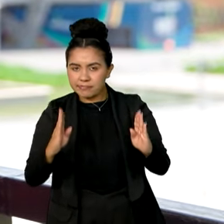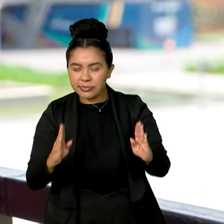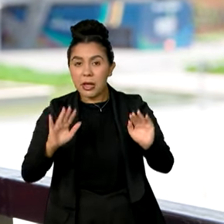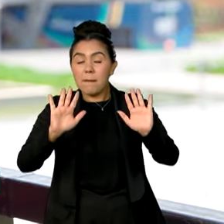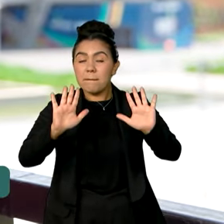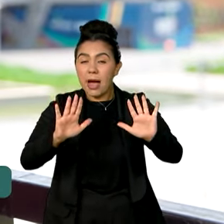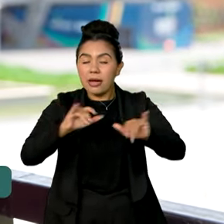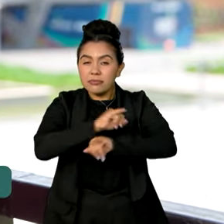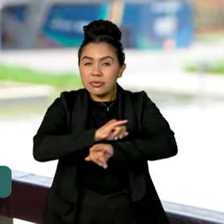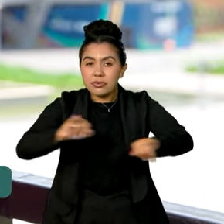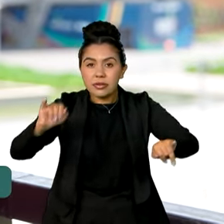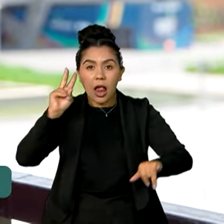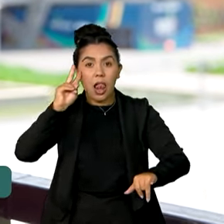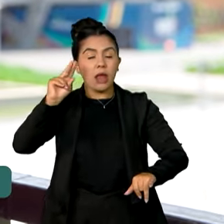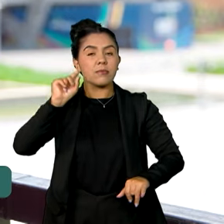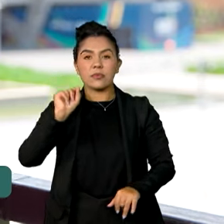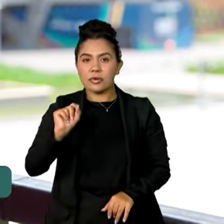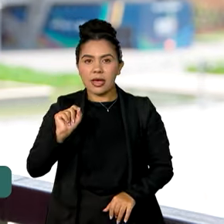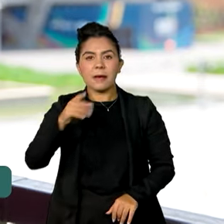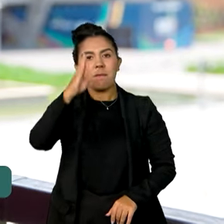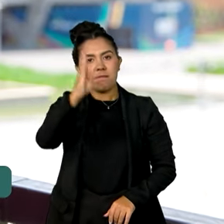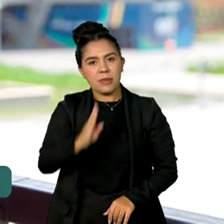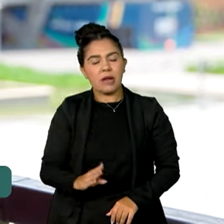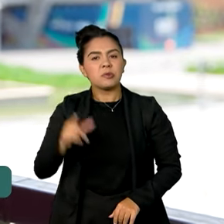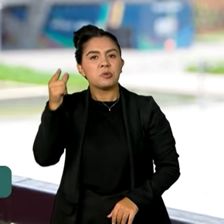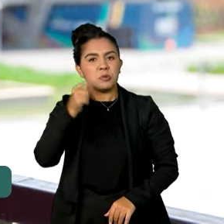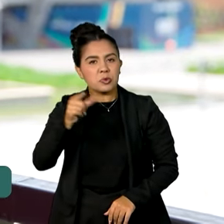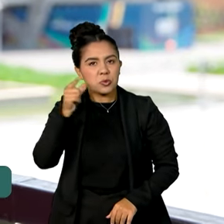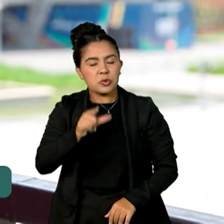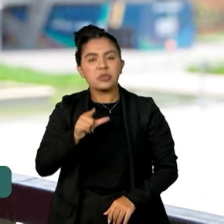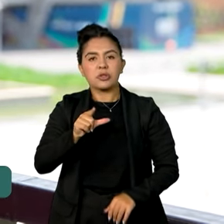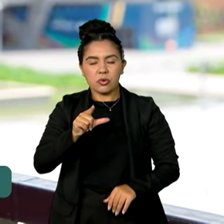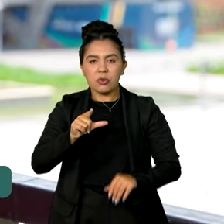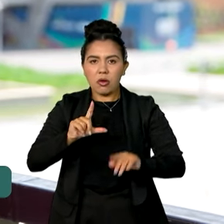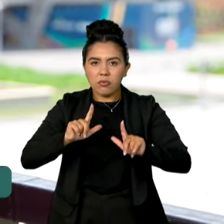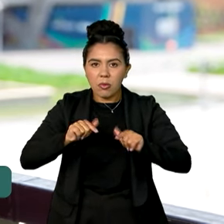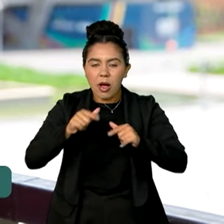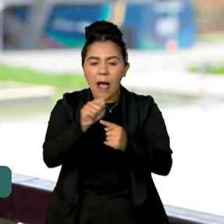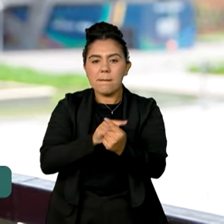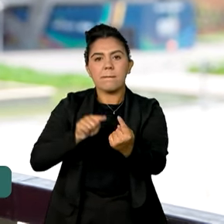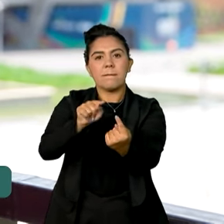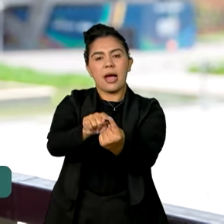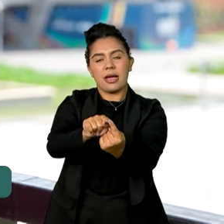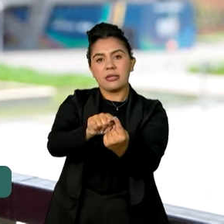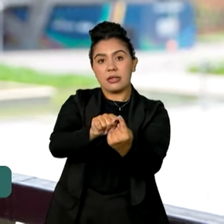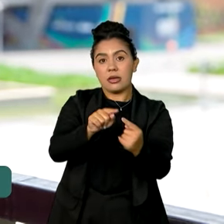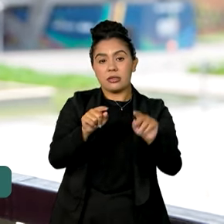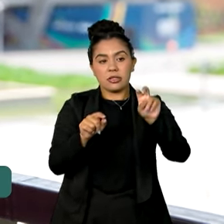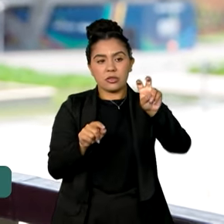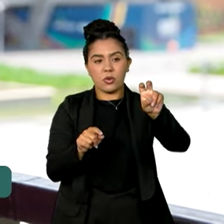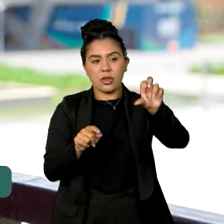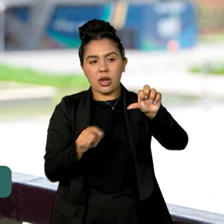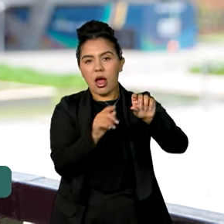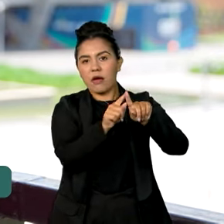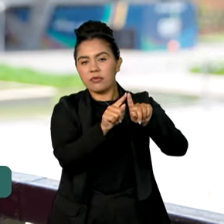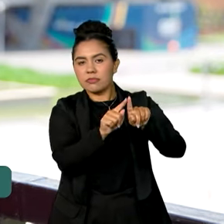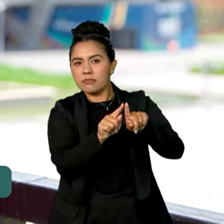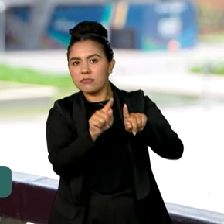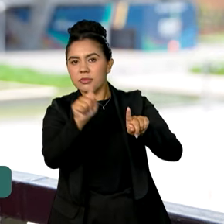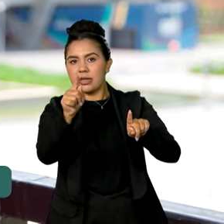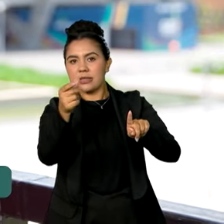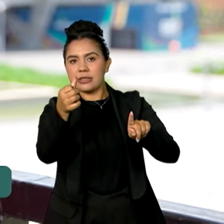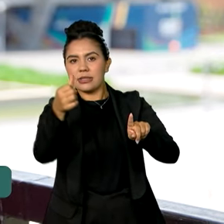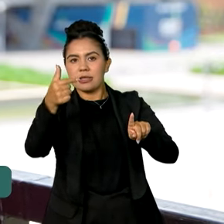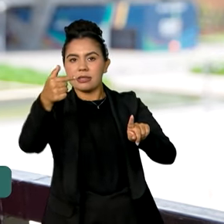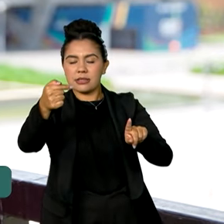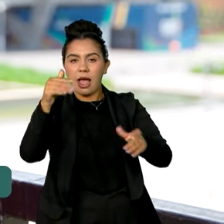o Brasil ampliou a meta de redução das emissões de gases do efeito estufa de 59% para